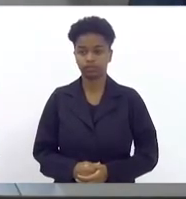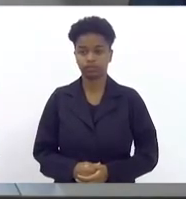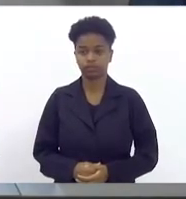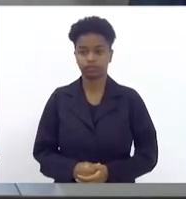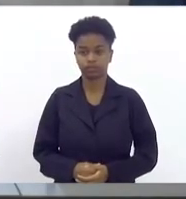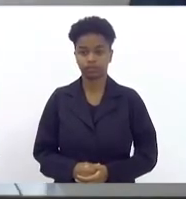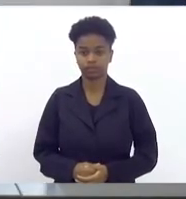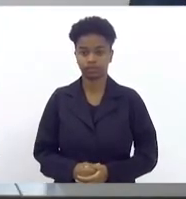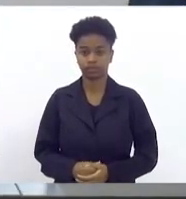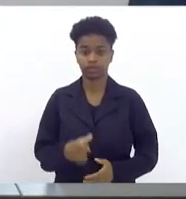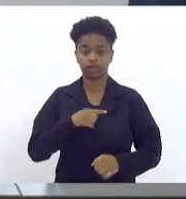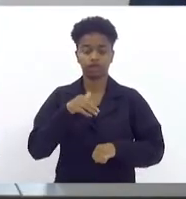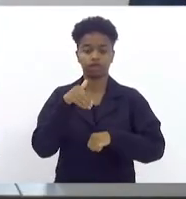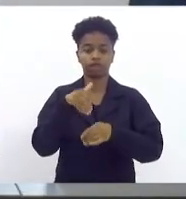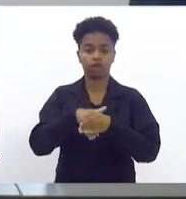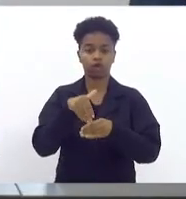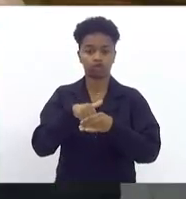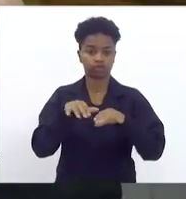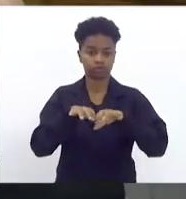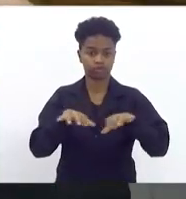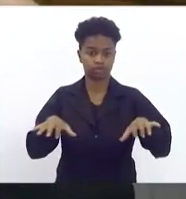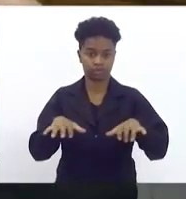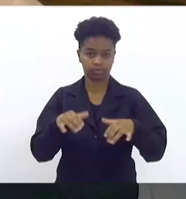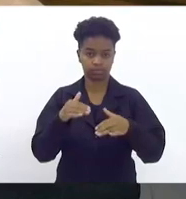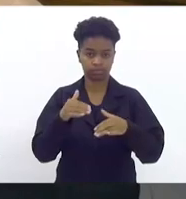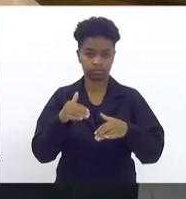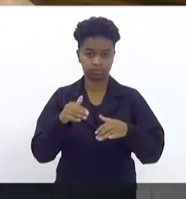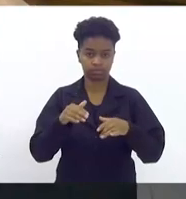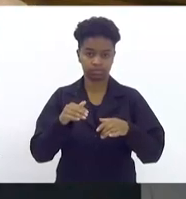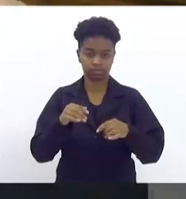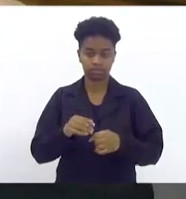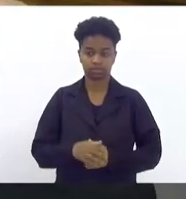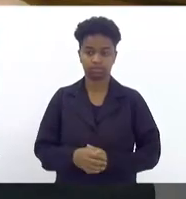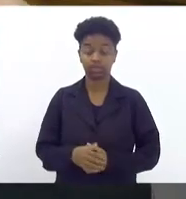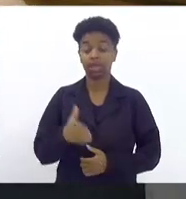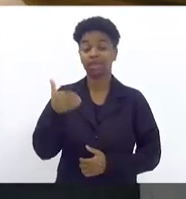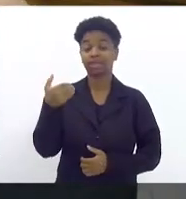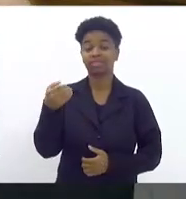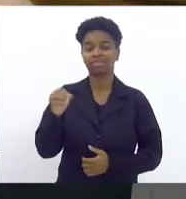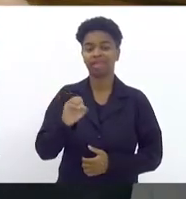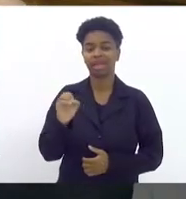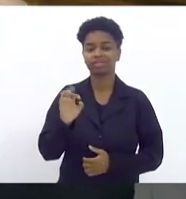Eu tenho um voto divergente. É verdade. O deputado Luiz Paulo, na 10ª reunião ordinária,